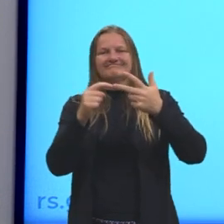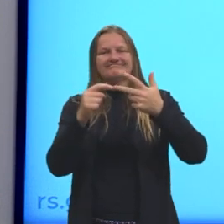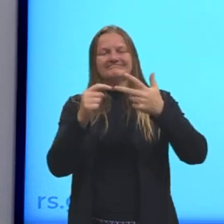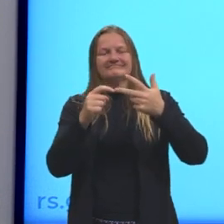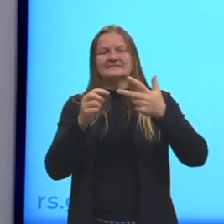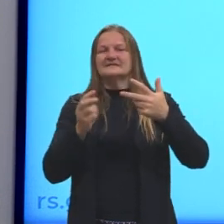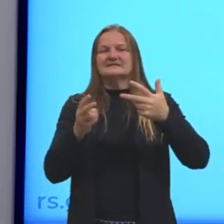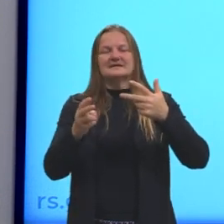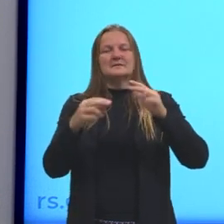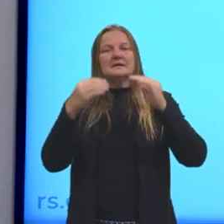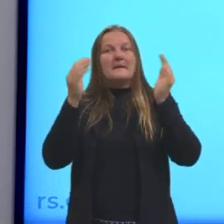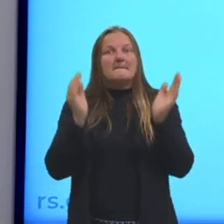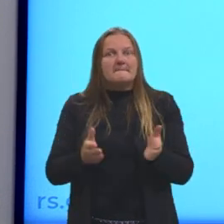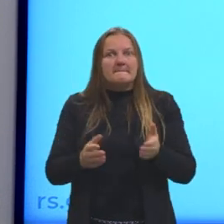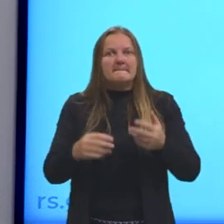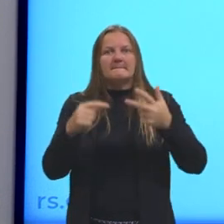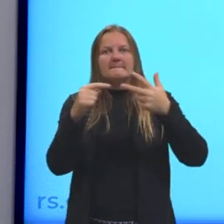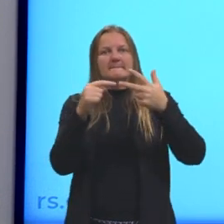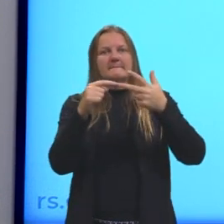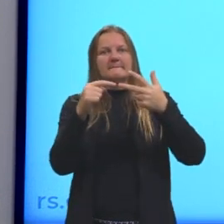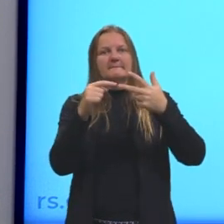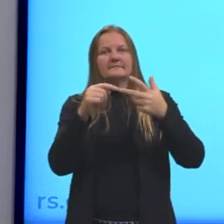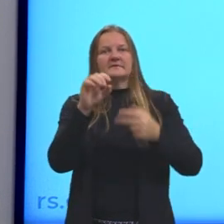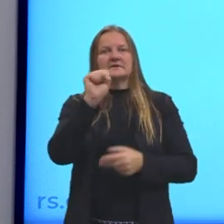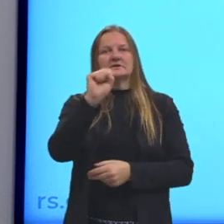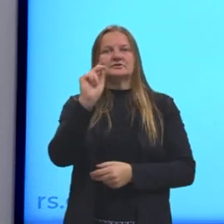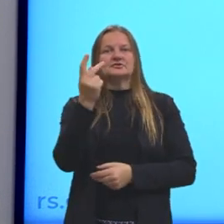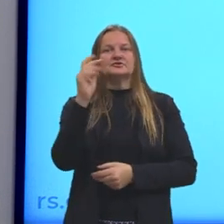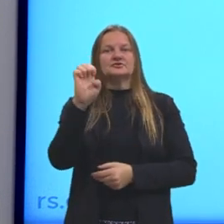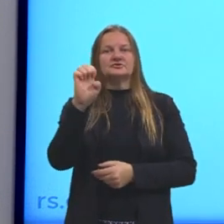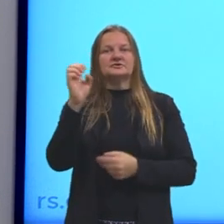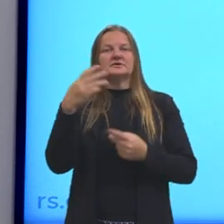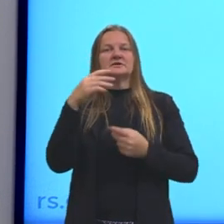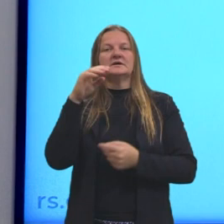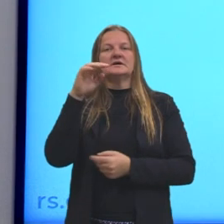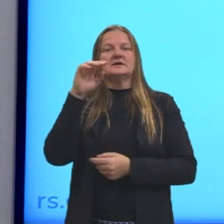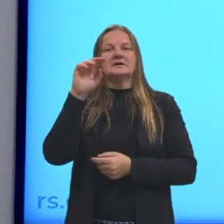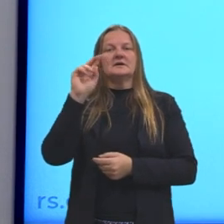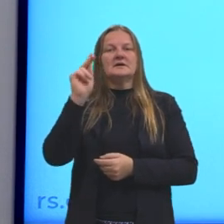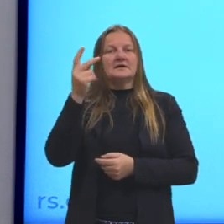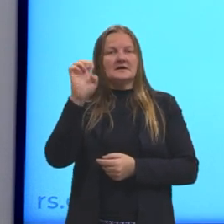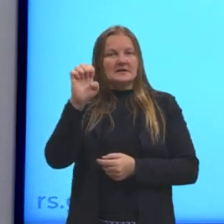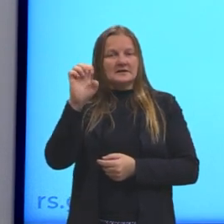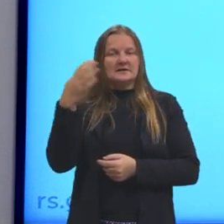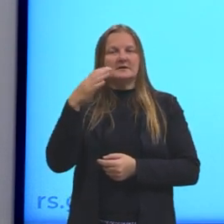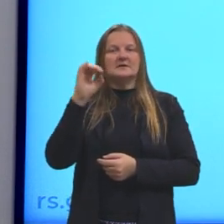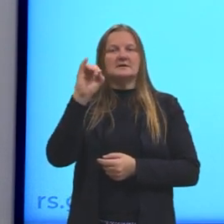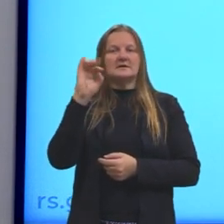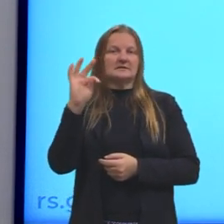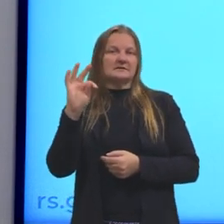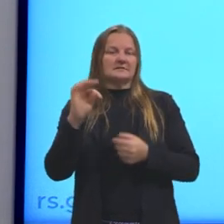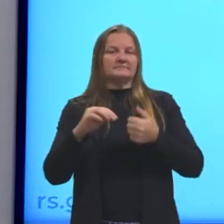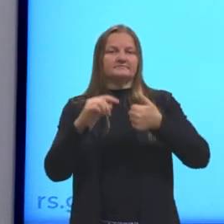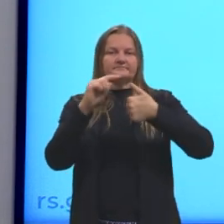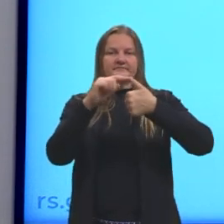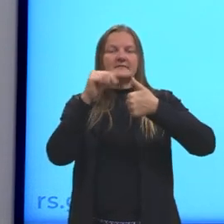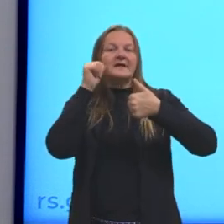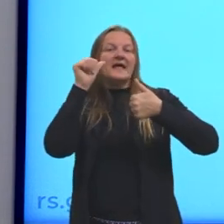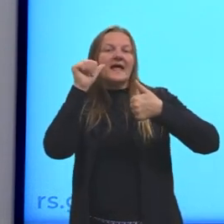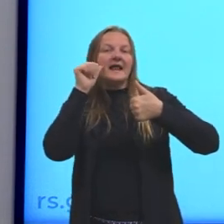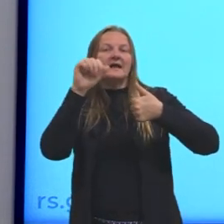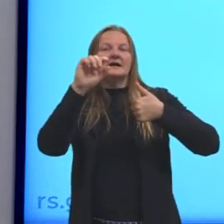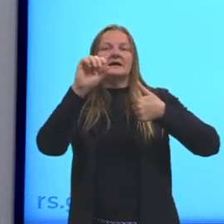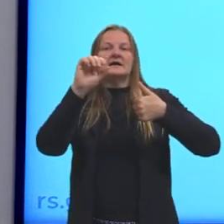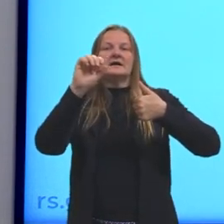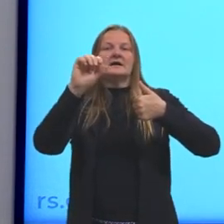regras dentro do presente apenas para Oxe torre e produto ou ela ou ele e